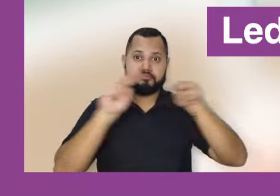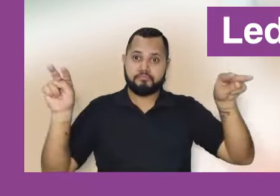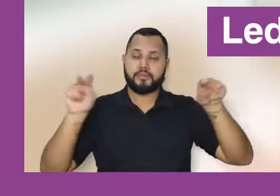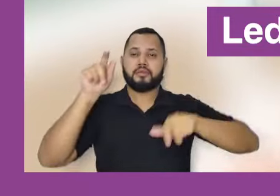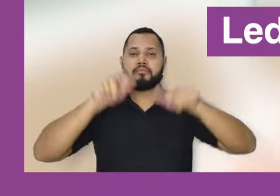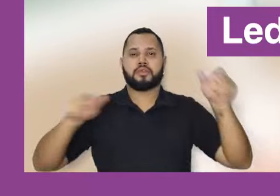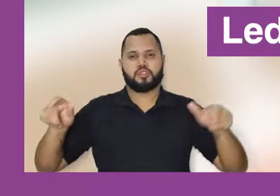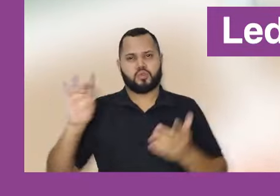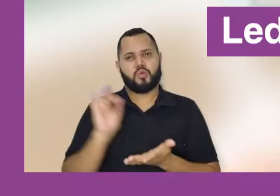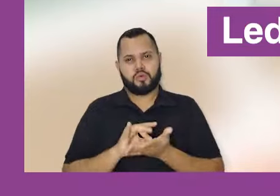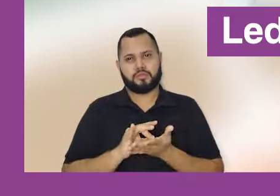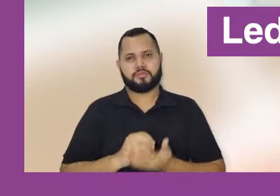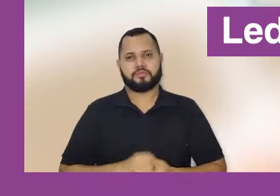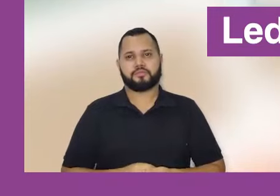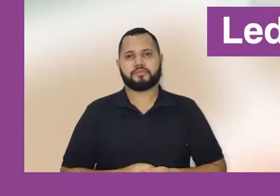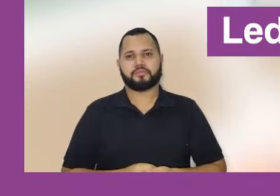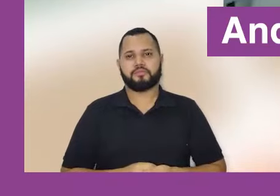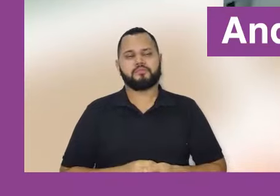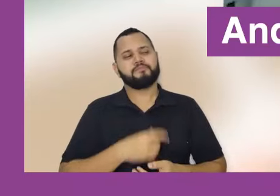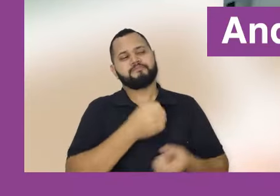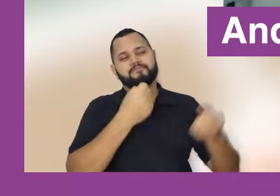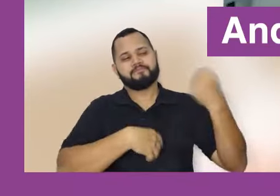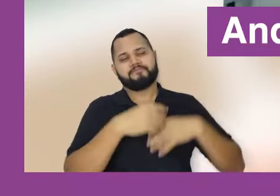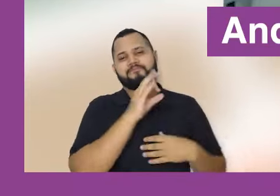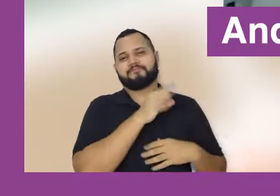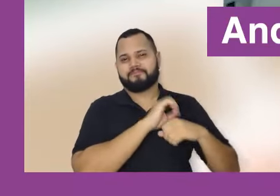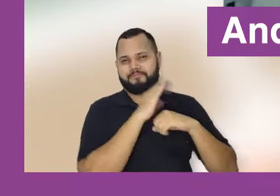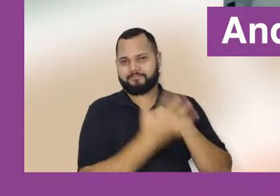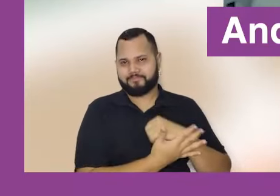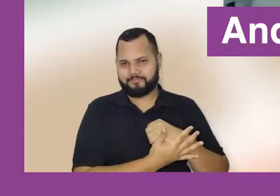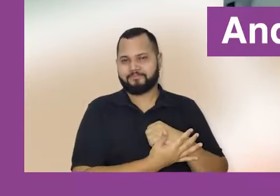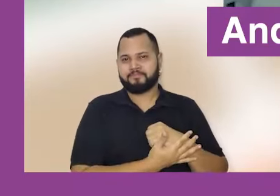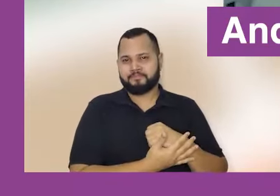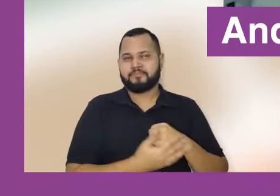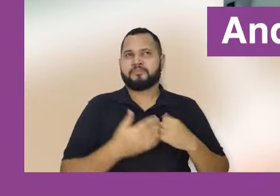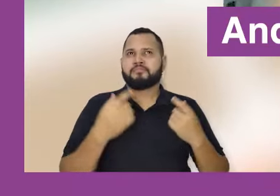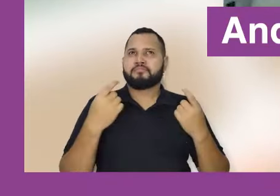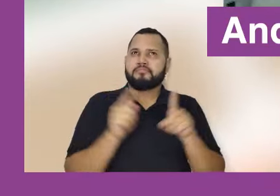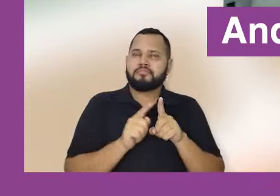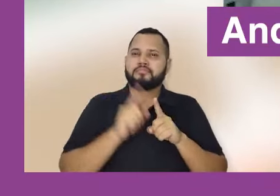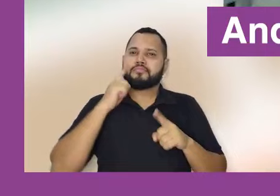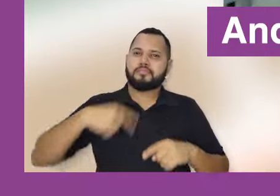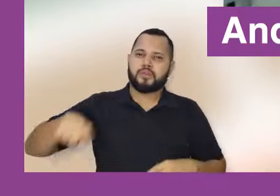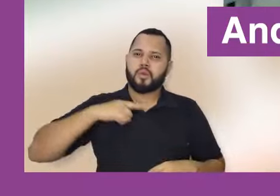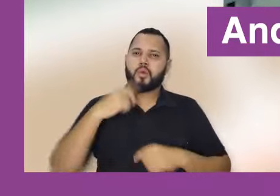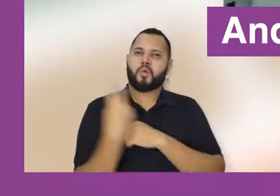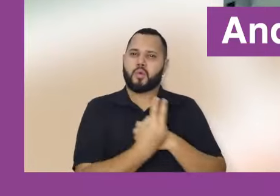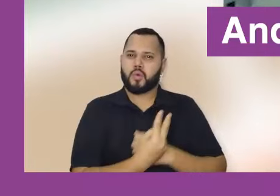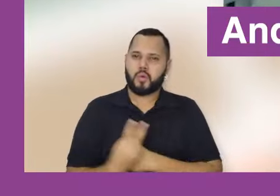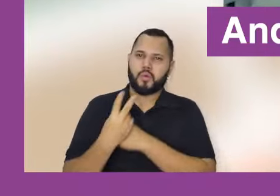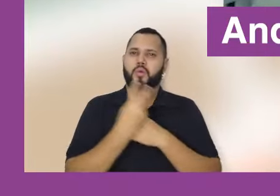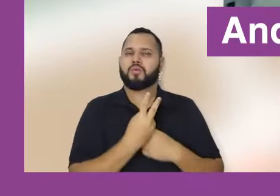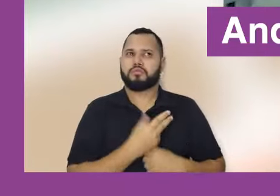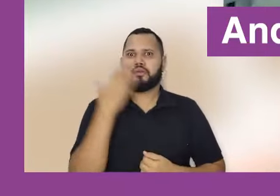na prática né e você falando da pandemia né Leda e do Cuidado que a gente teve que